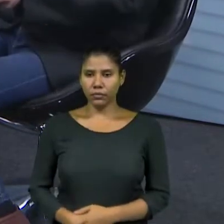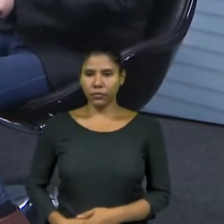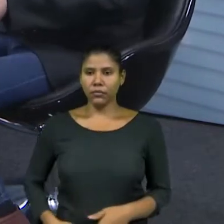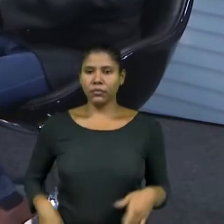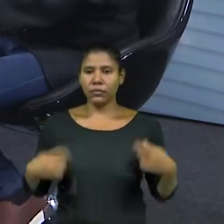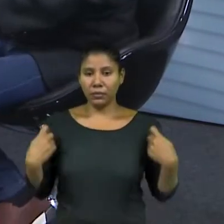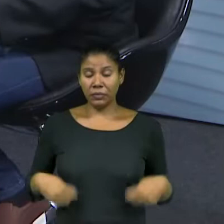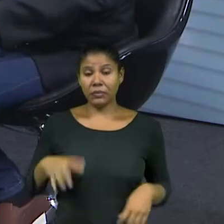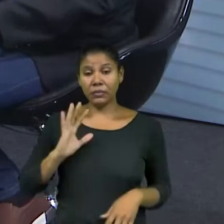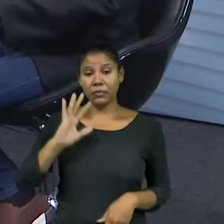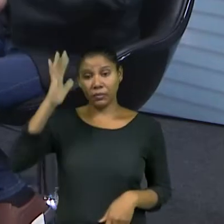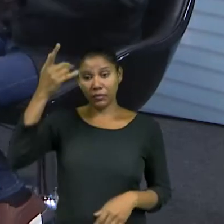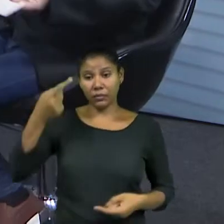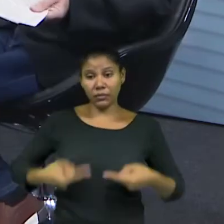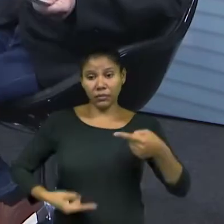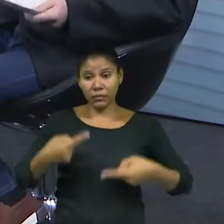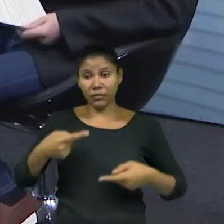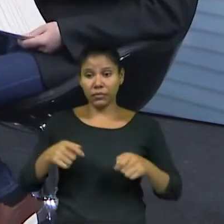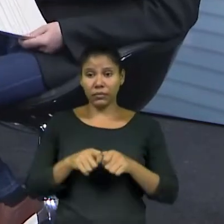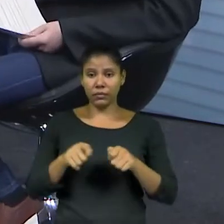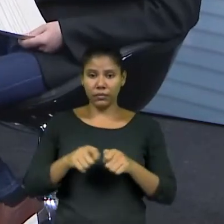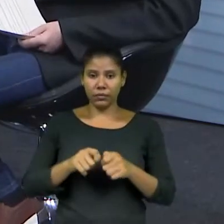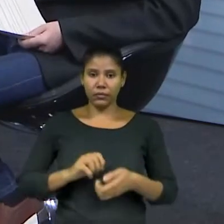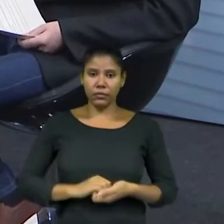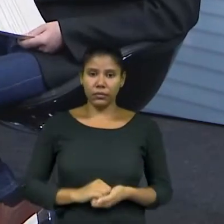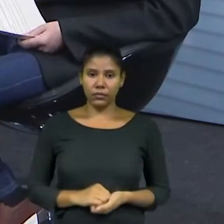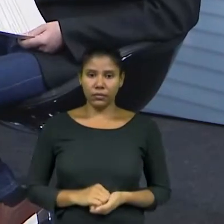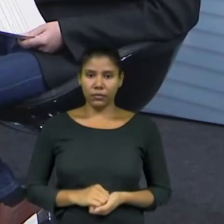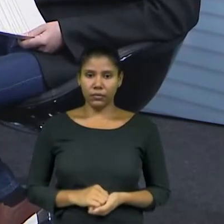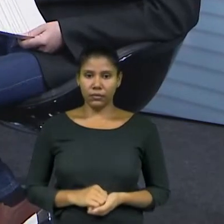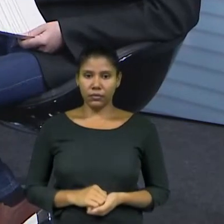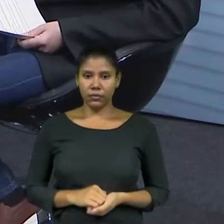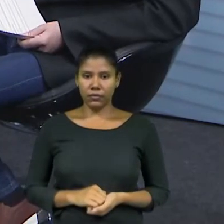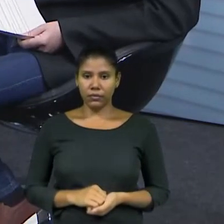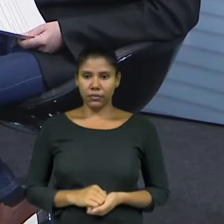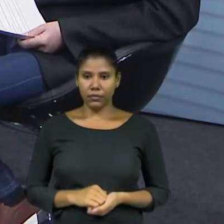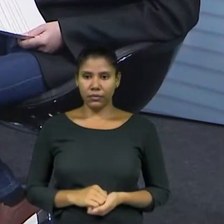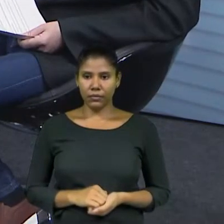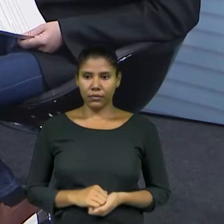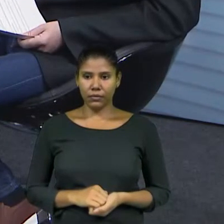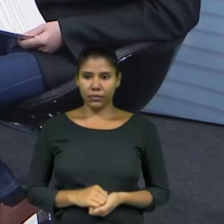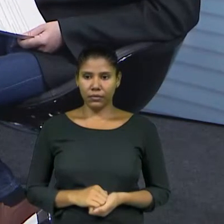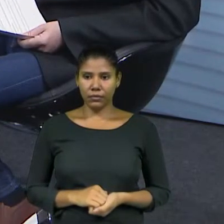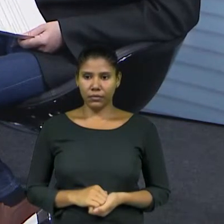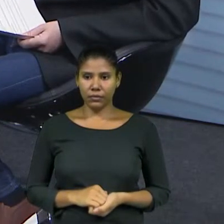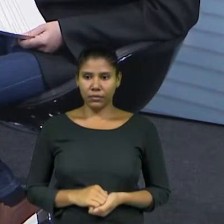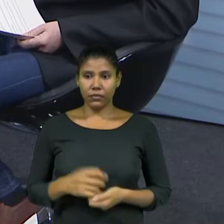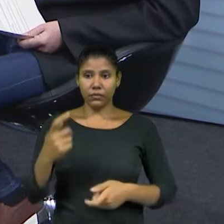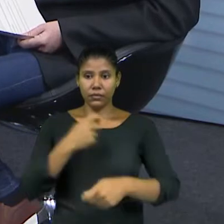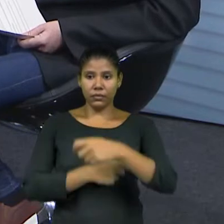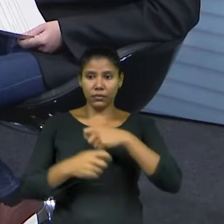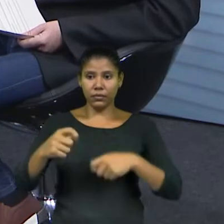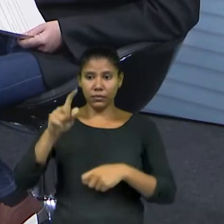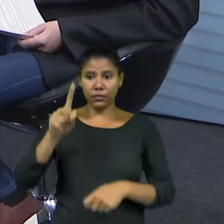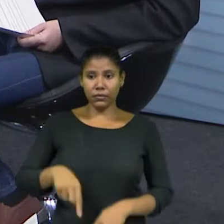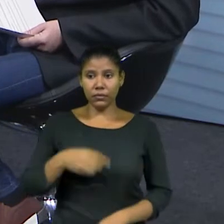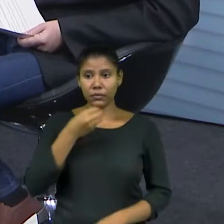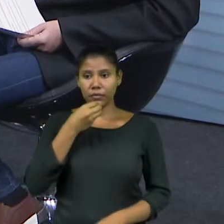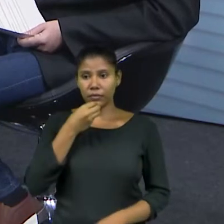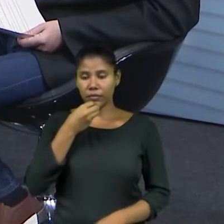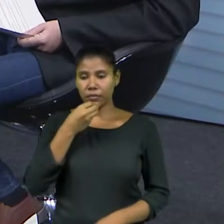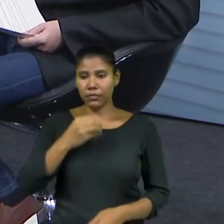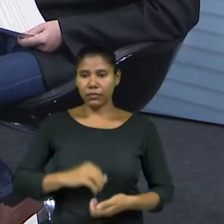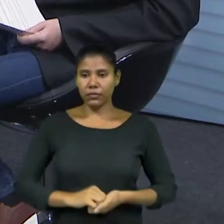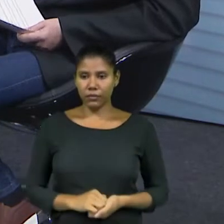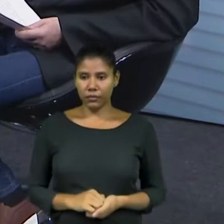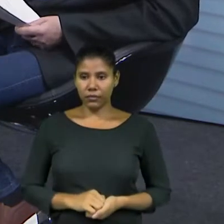não toma as decisões políticas que precisam ser tomadas. Vamos em frente aí, né? Economia é oportunidade, né? Negócio é uma grande